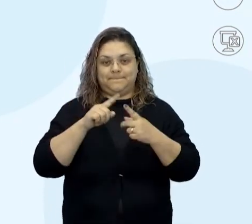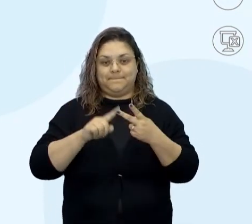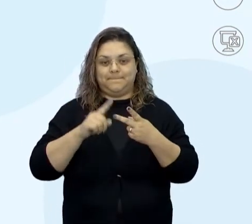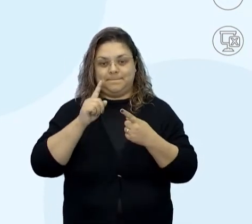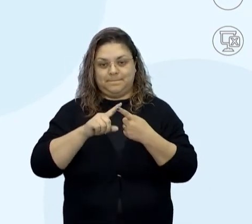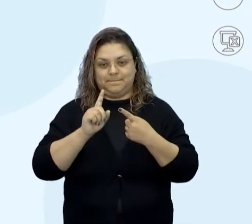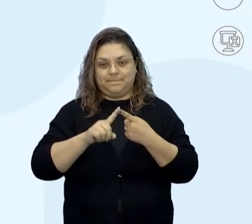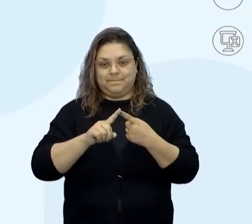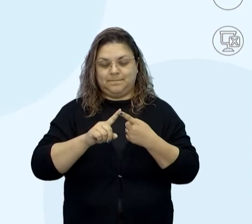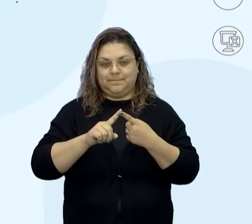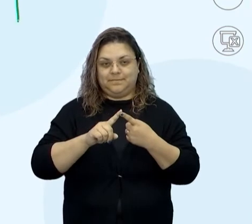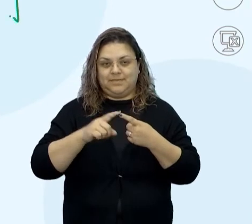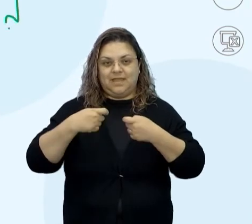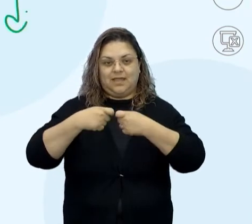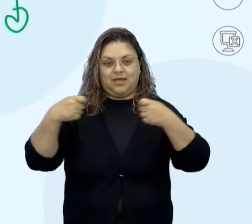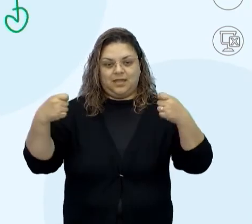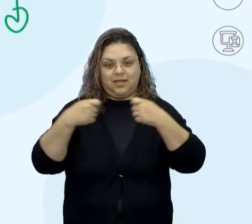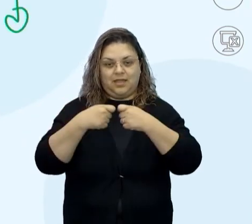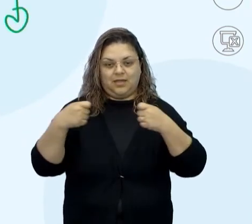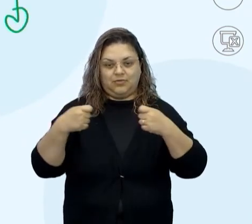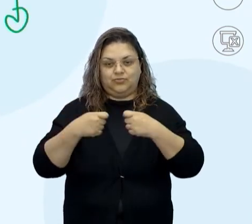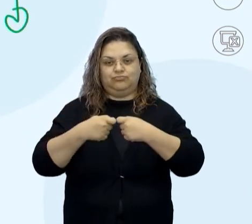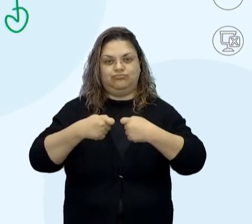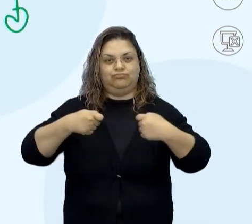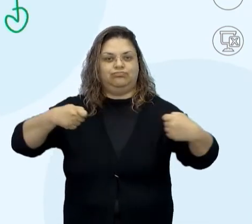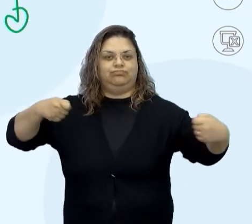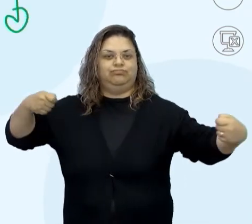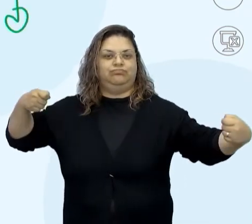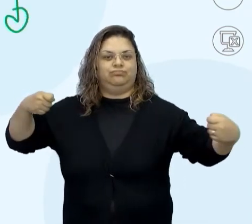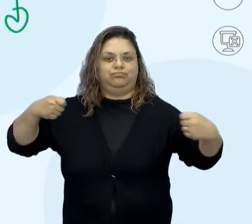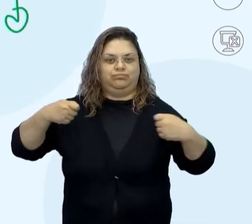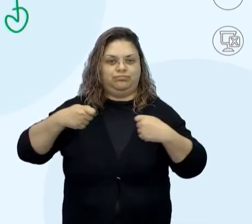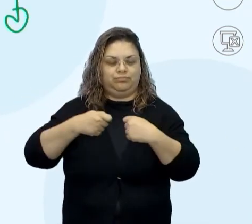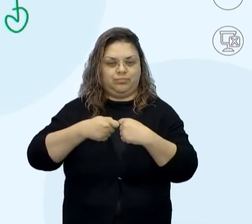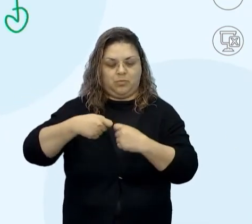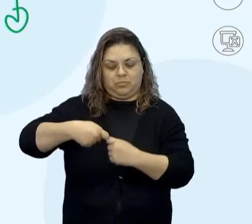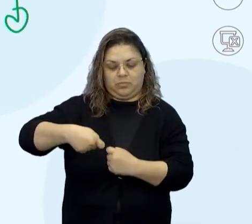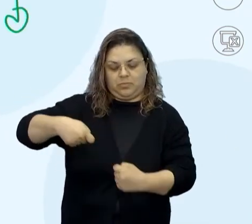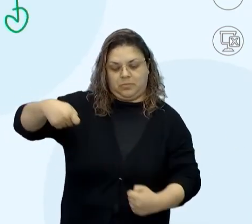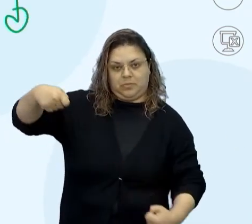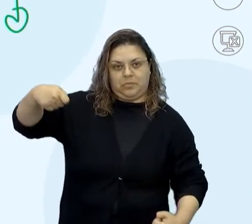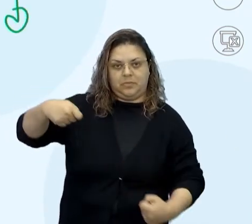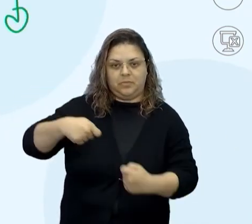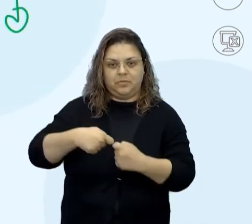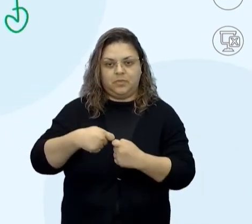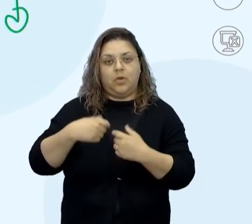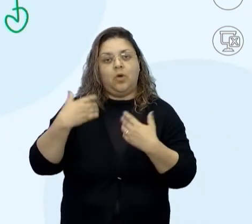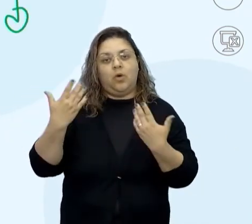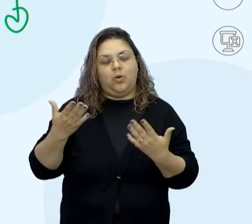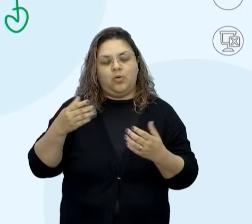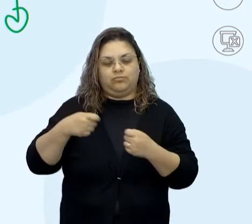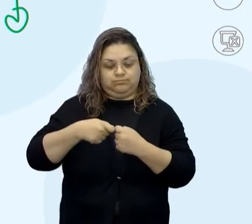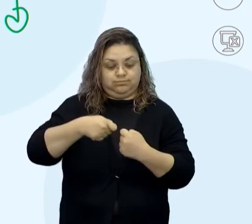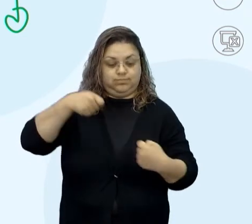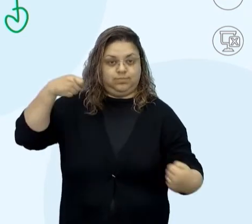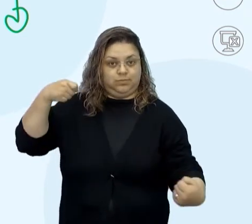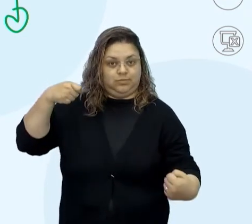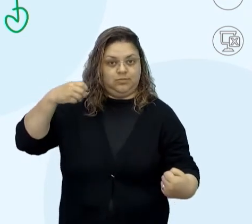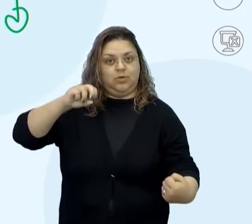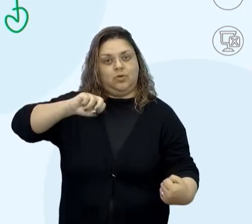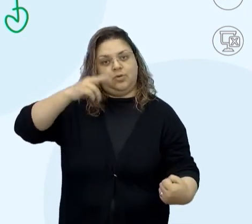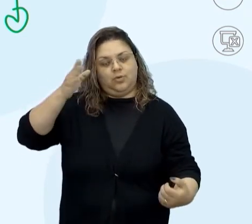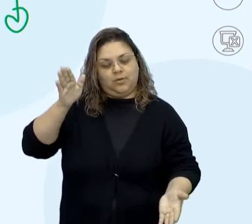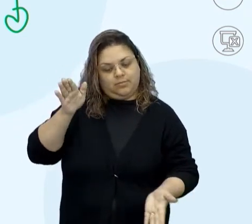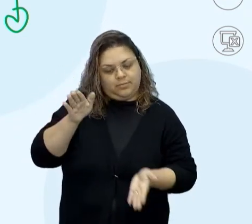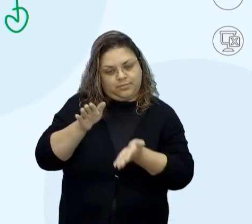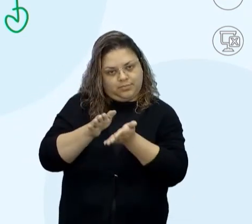esse elástico ele pode distender e ficar maior, ou ele pode comprimir e ficar menor, que é o que